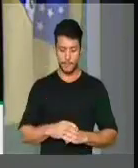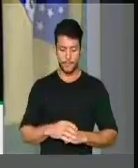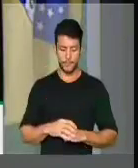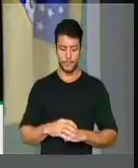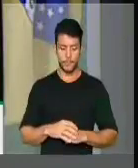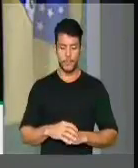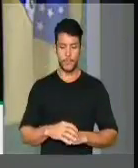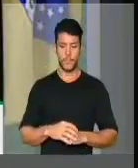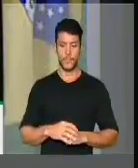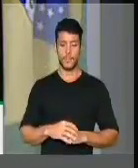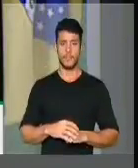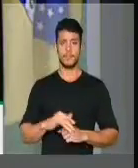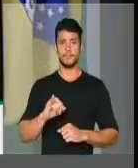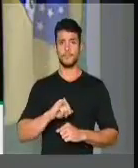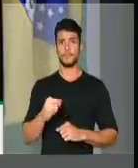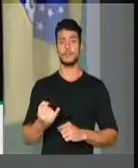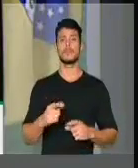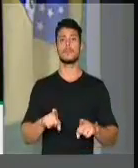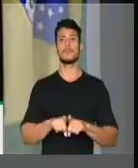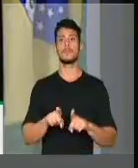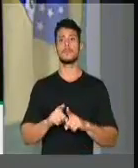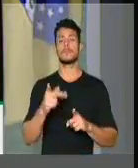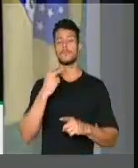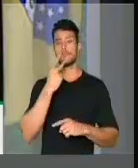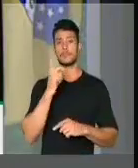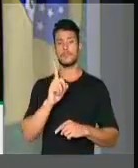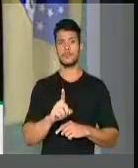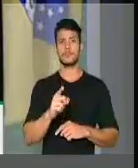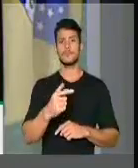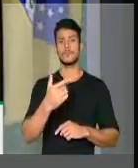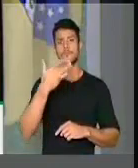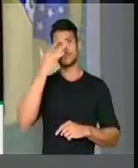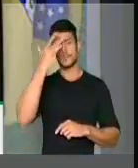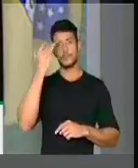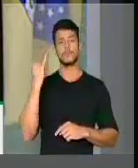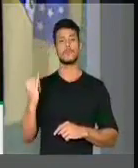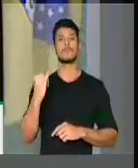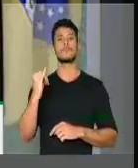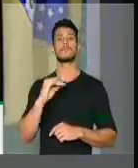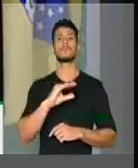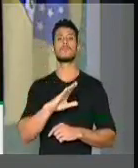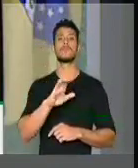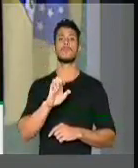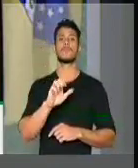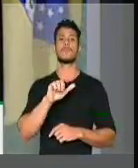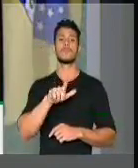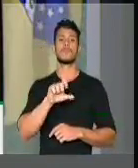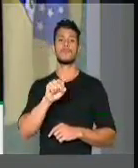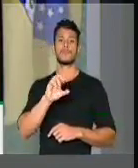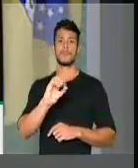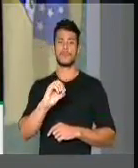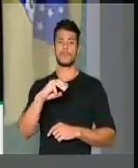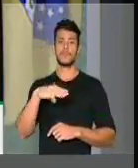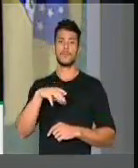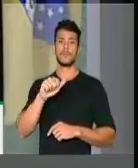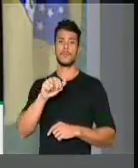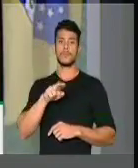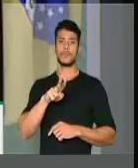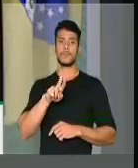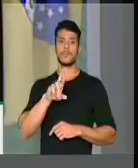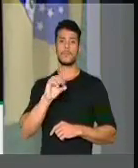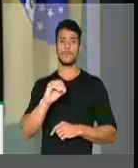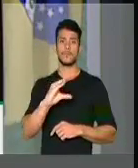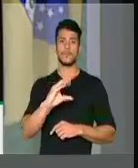aqui sobre essa grande figura humana de Celso Barro Coelho, uma entrevista dada